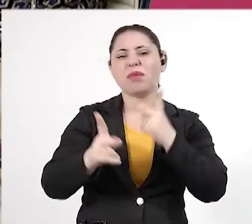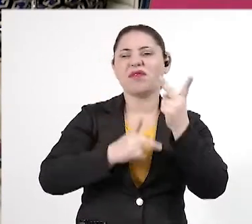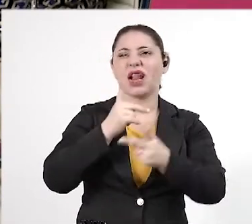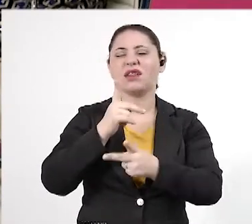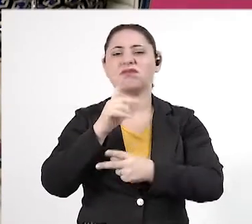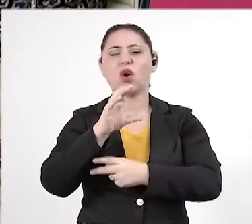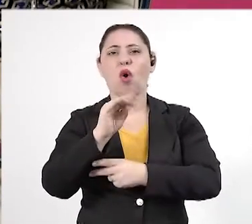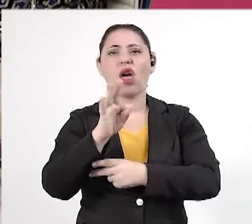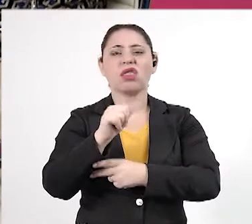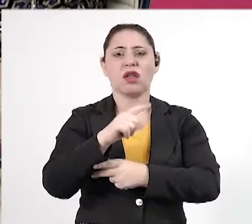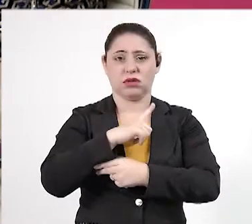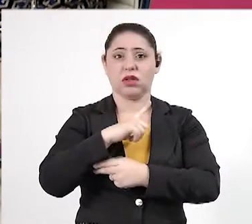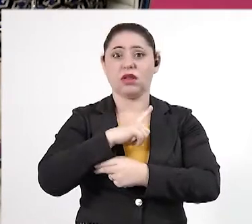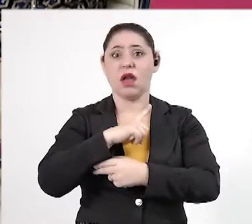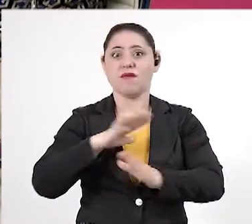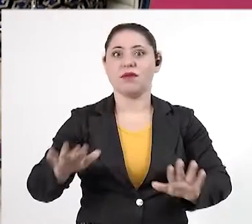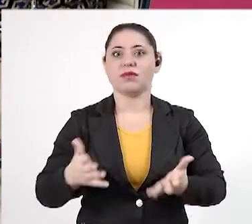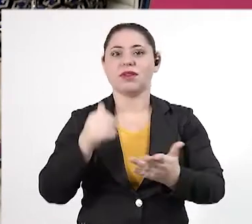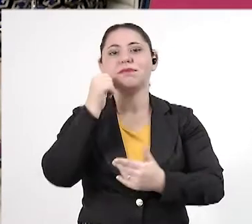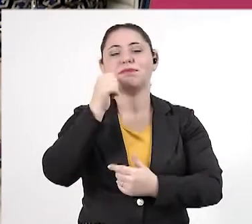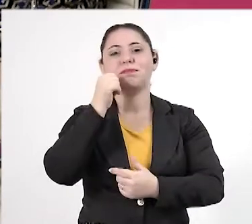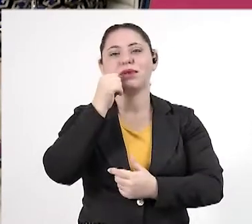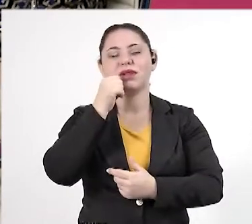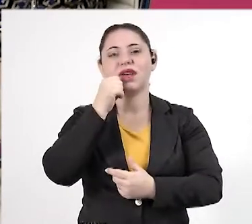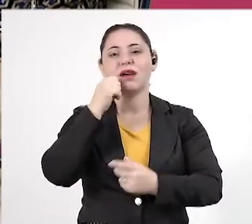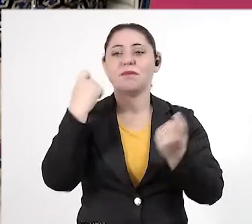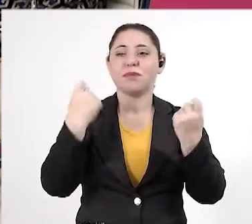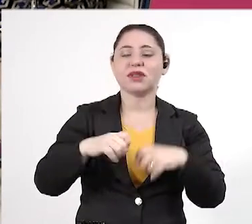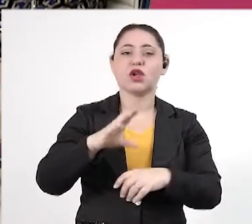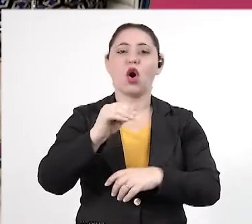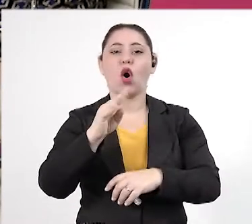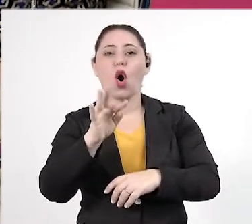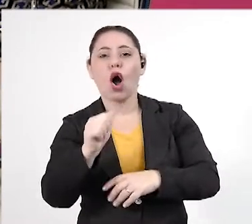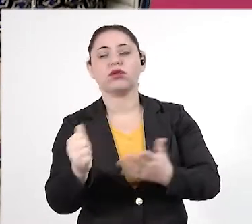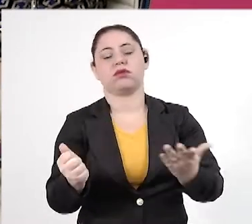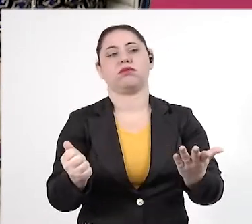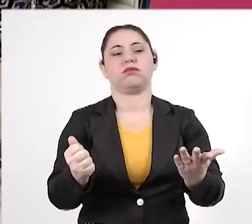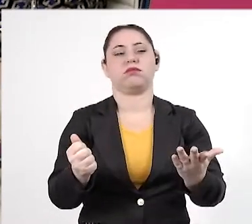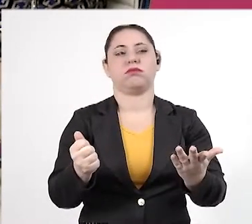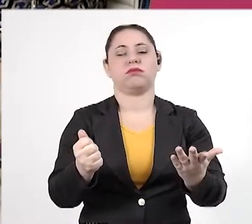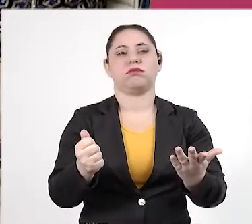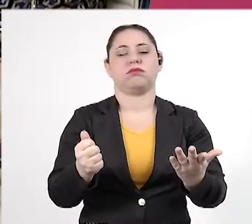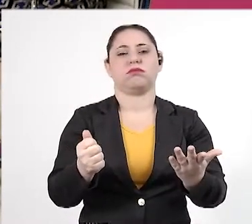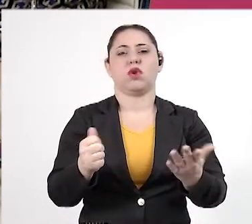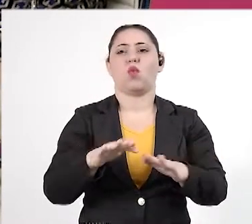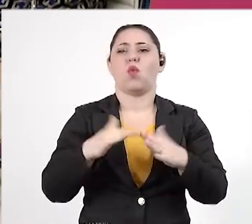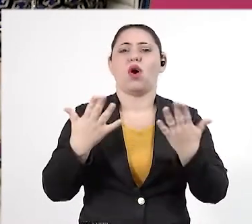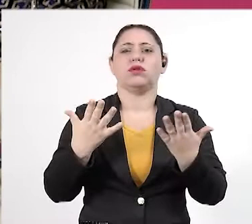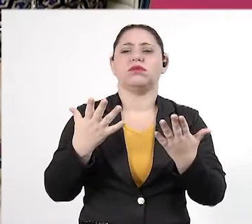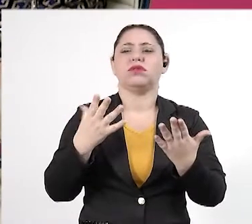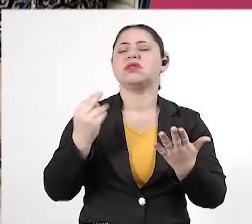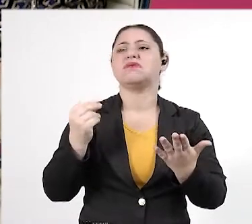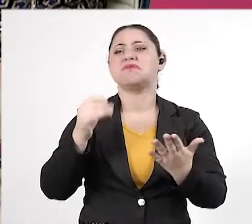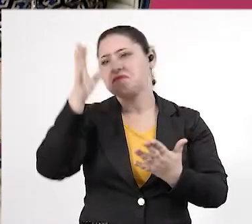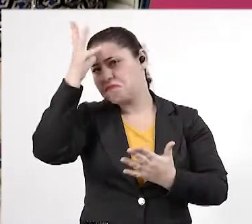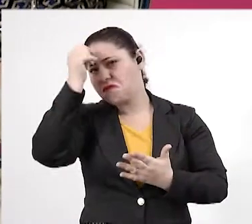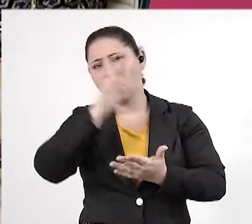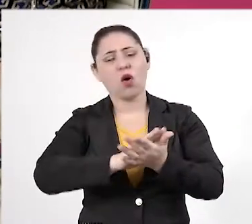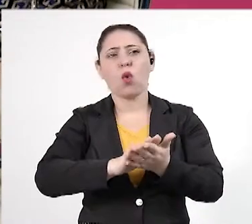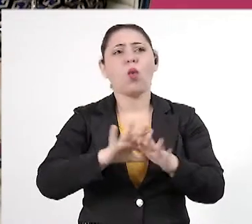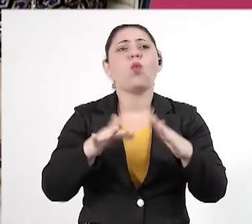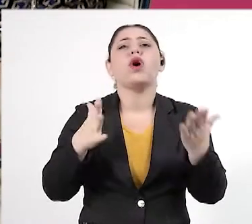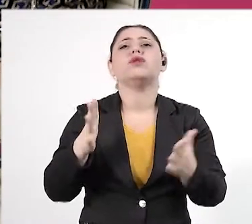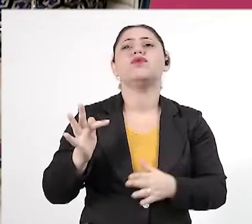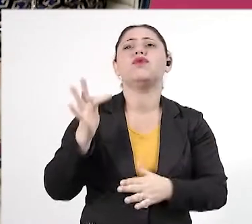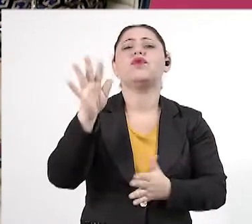para dizer que tem, porque vamos incentivar as mulheres, então tem que ter as cotas. E se não funciona, quando que isso